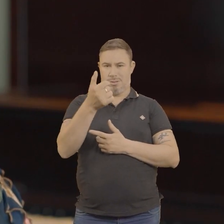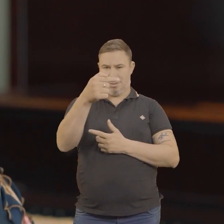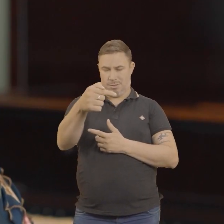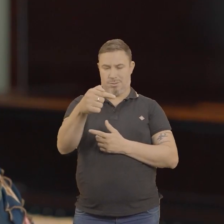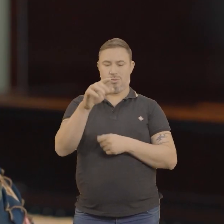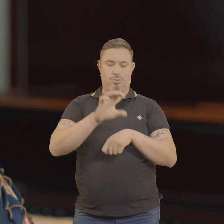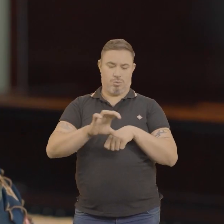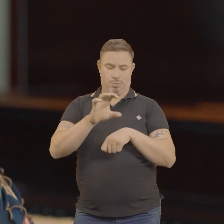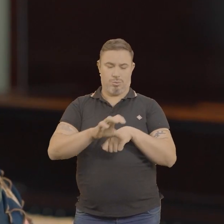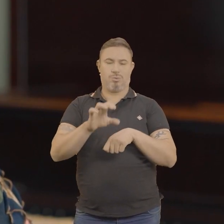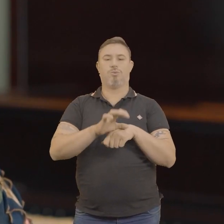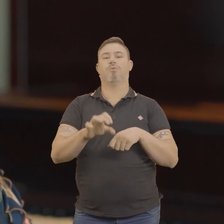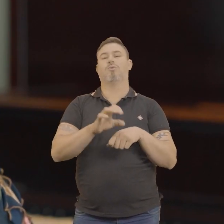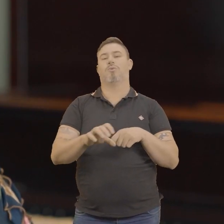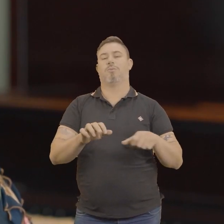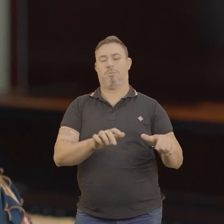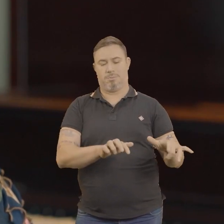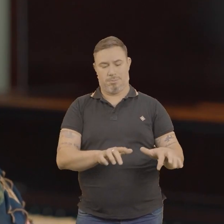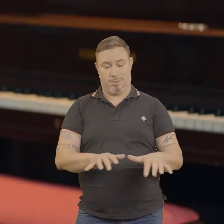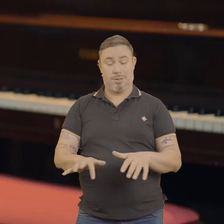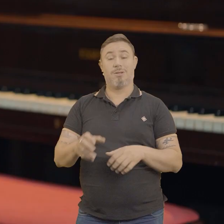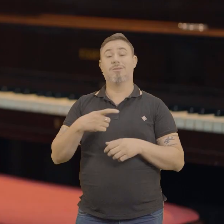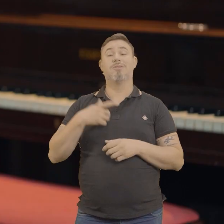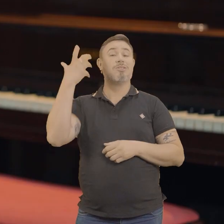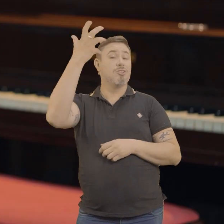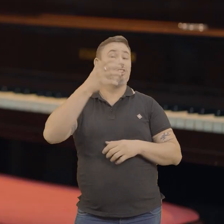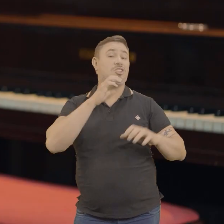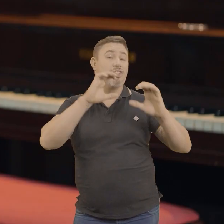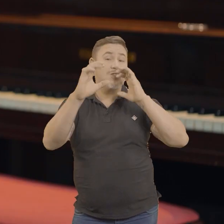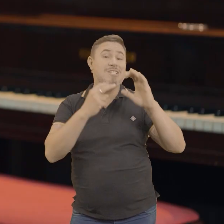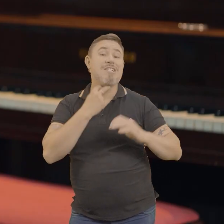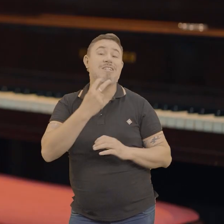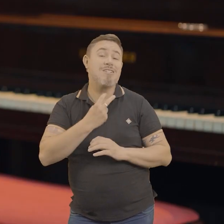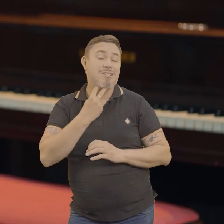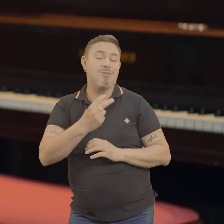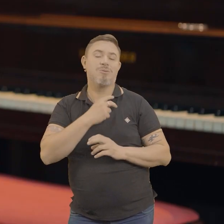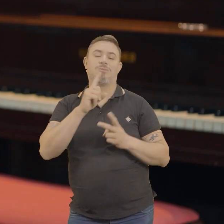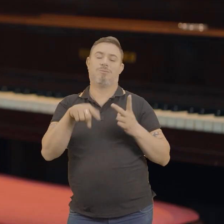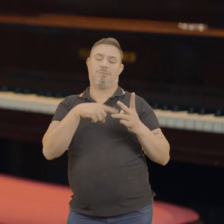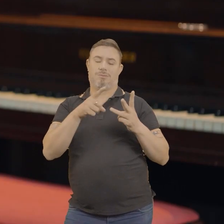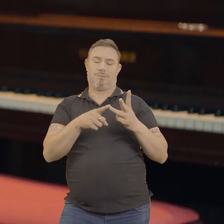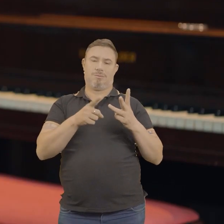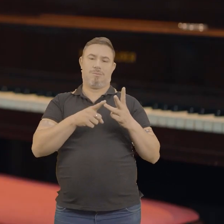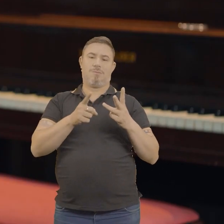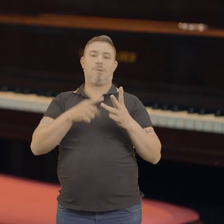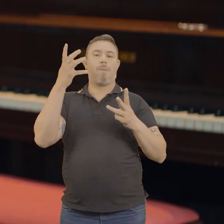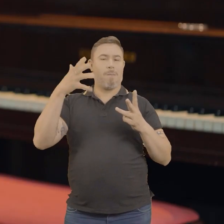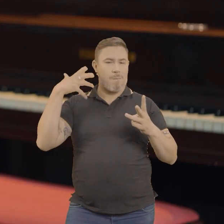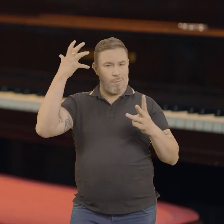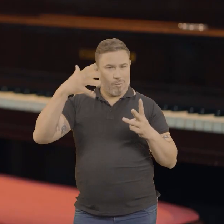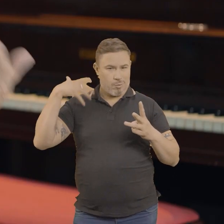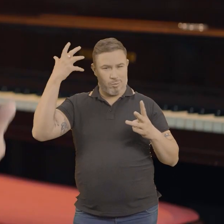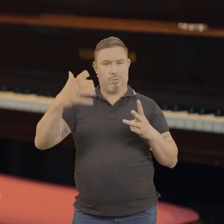curso de instrumento piano e de canto, e se pleiteou também o curso de licenciatura em música, né?